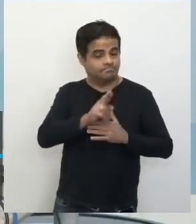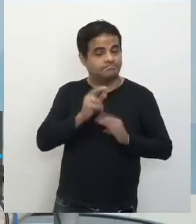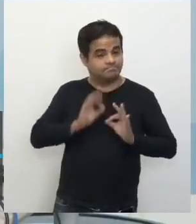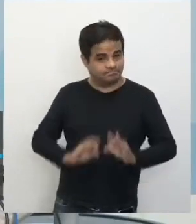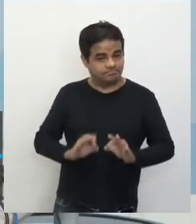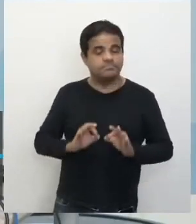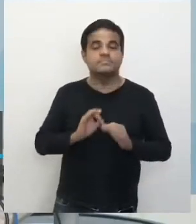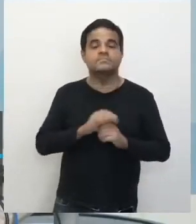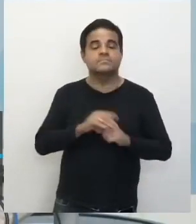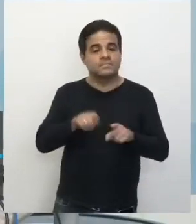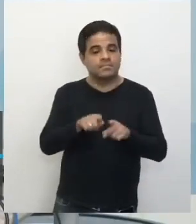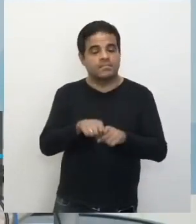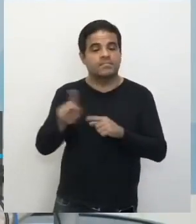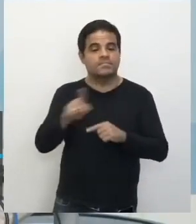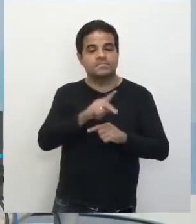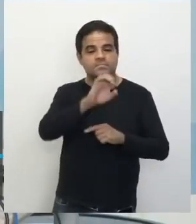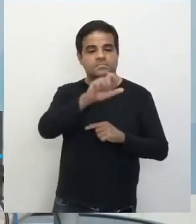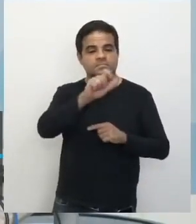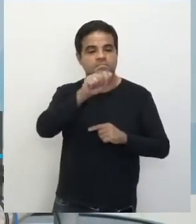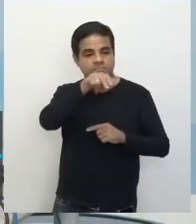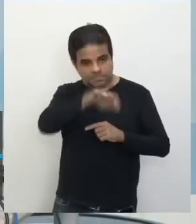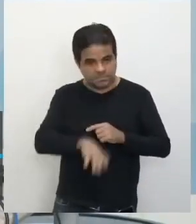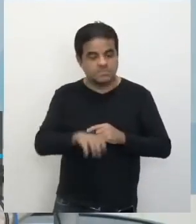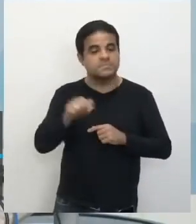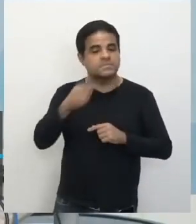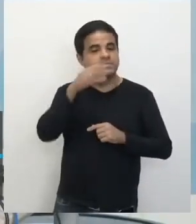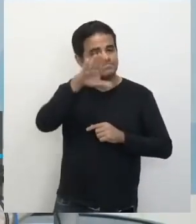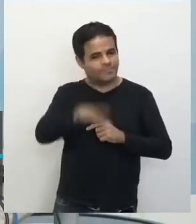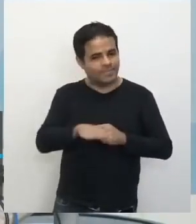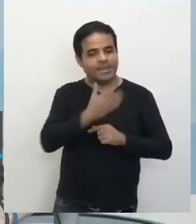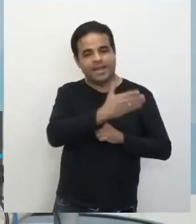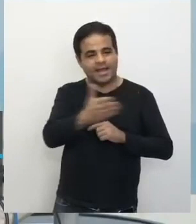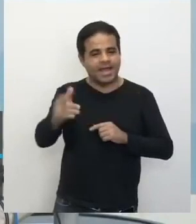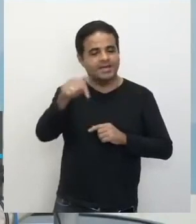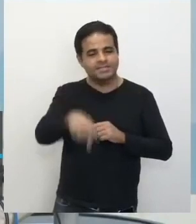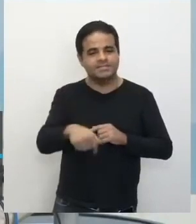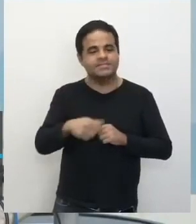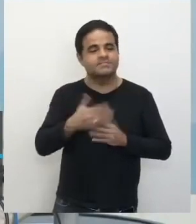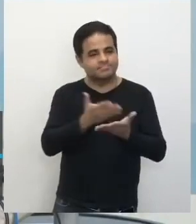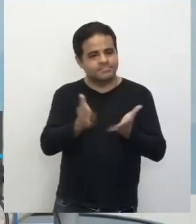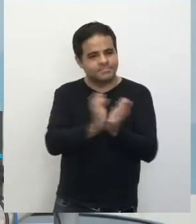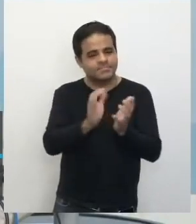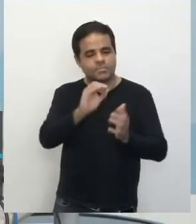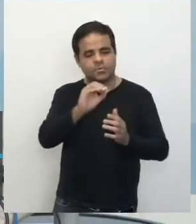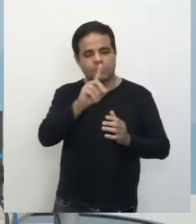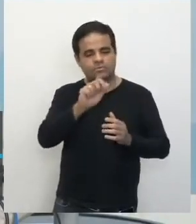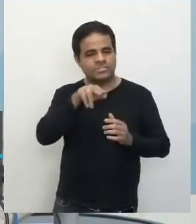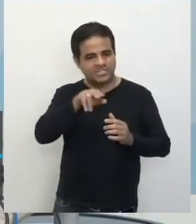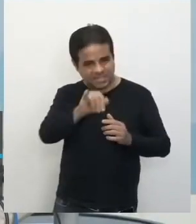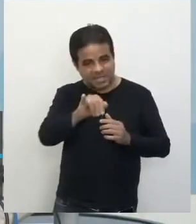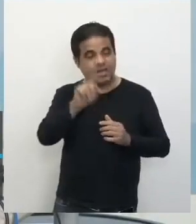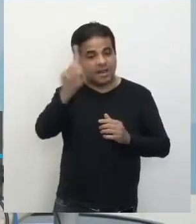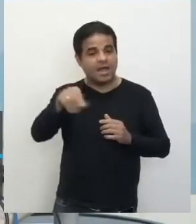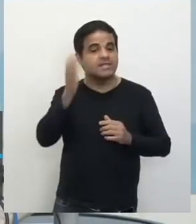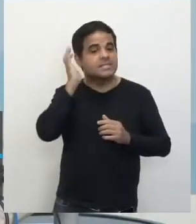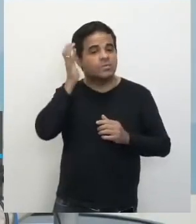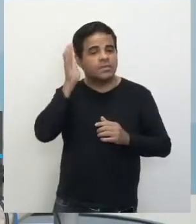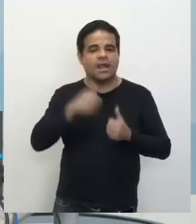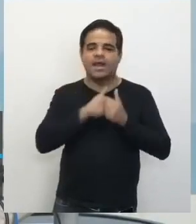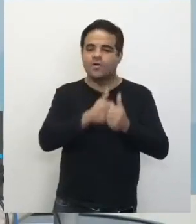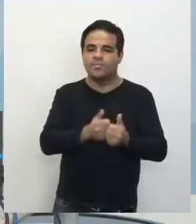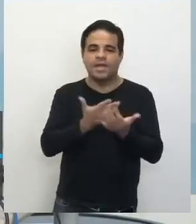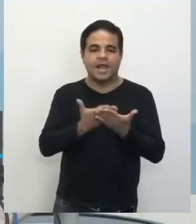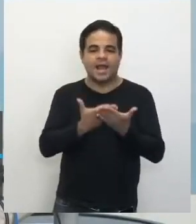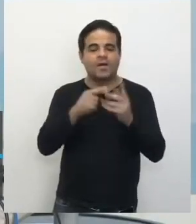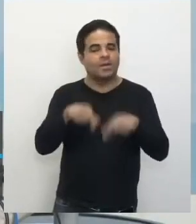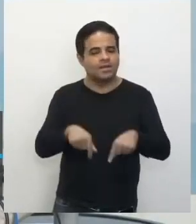tá? E professora Eliane aqui, boa tarde para ela, lá pro pessoal da turma Odinei, lá de Santo André, acompanhando a aula